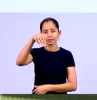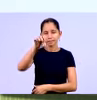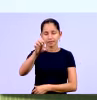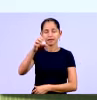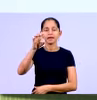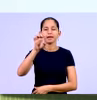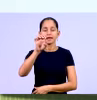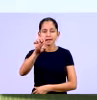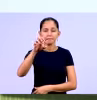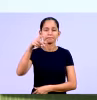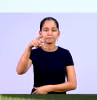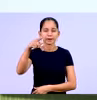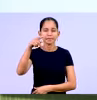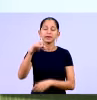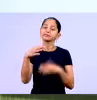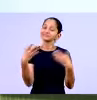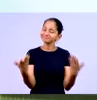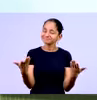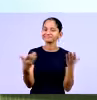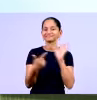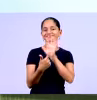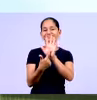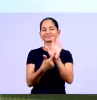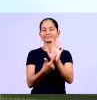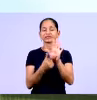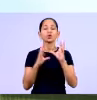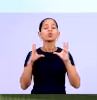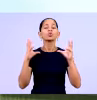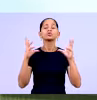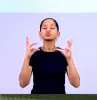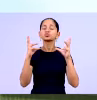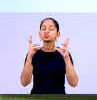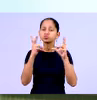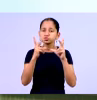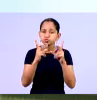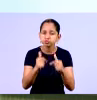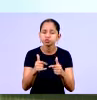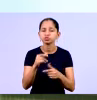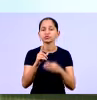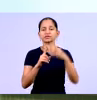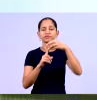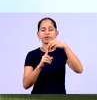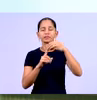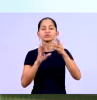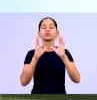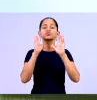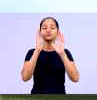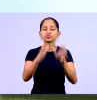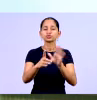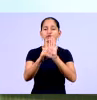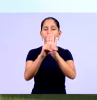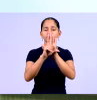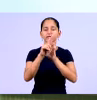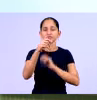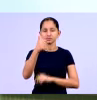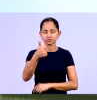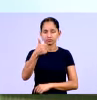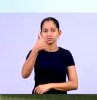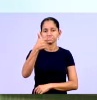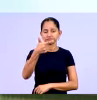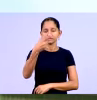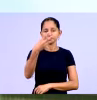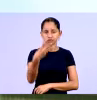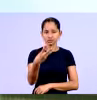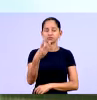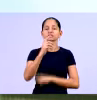das EPPs, eram essas. Todas as informações a respeito estão lá na Lei Complementar 123 de